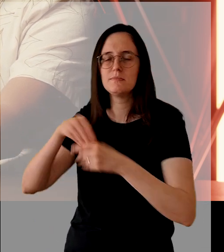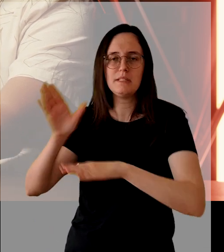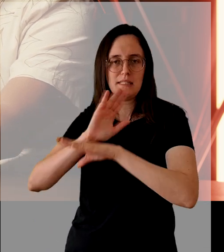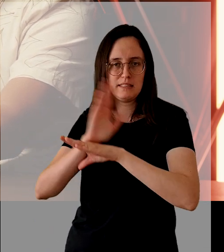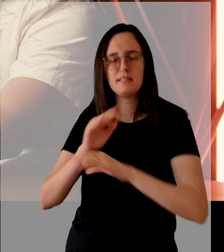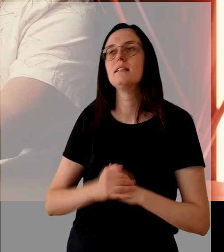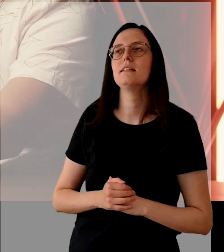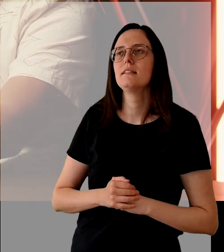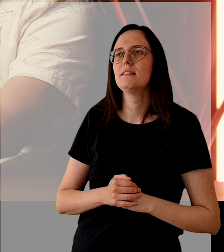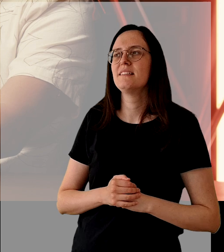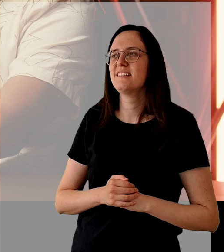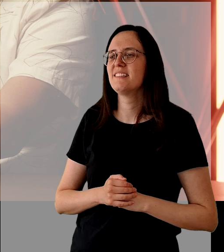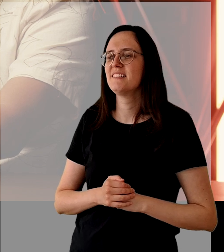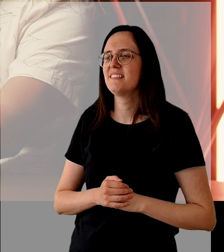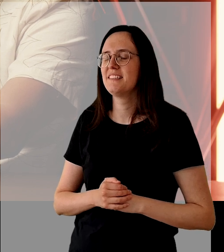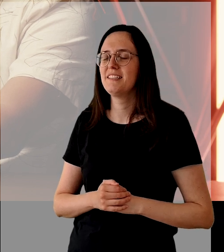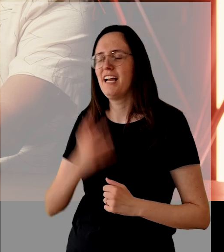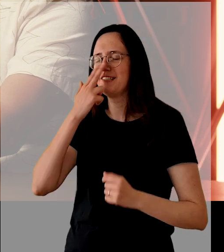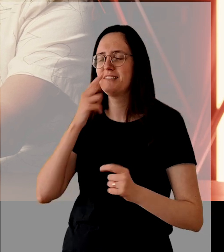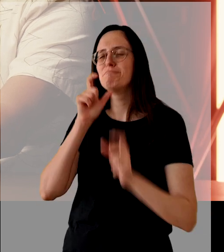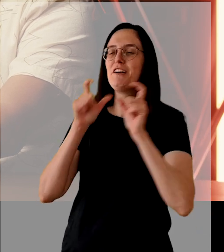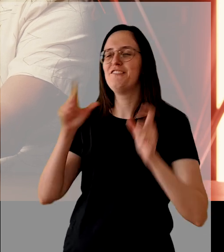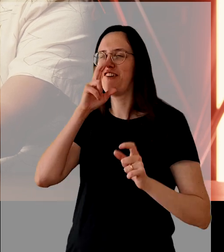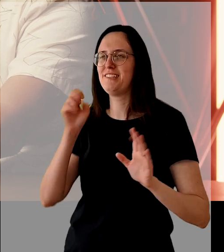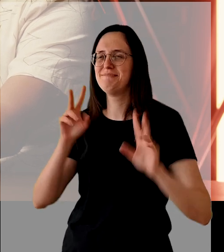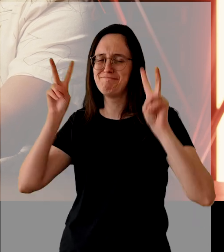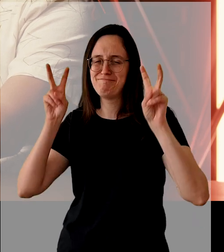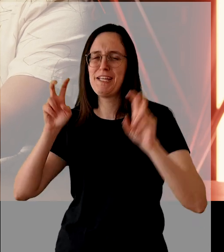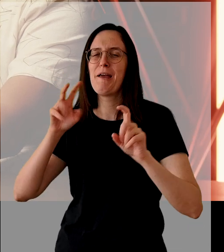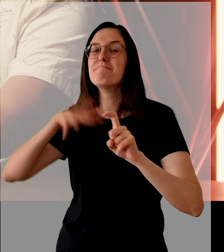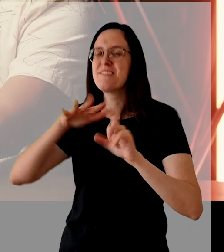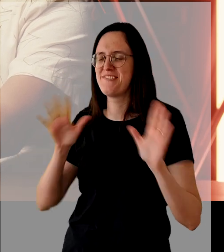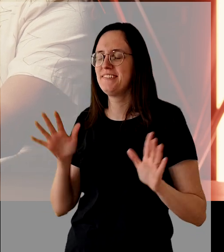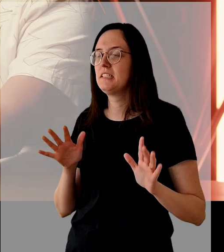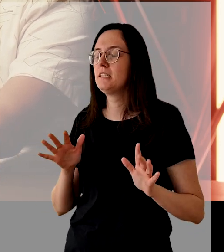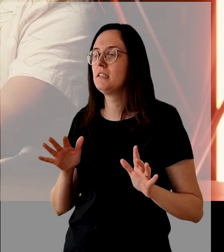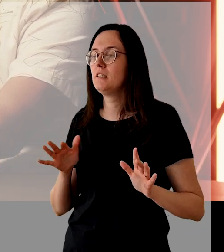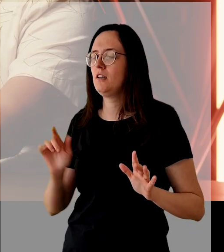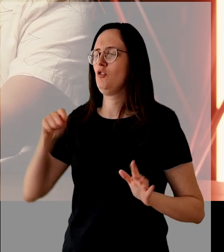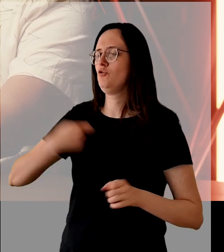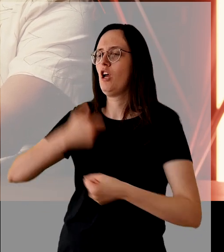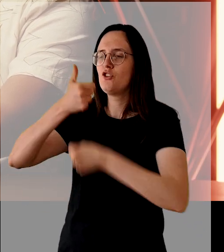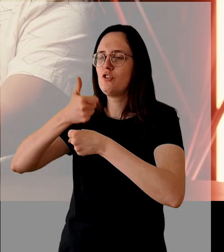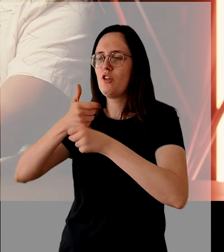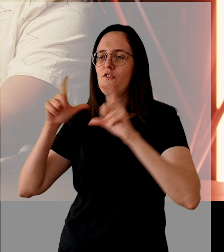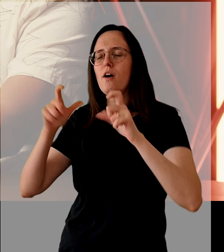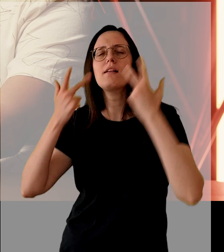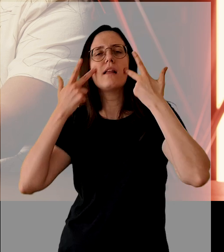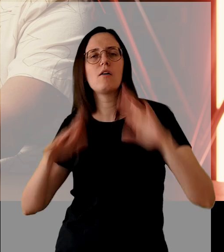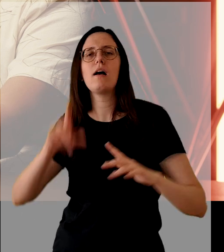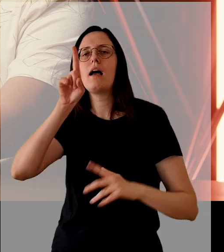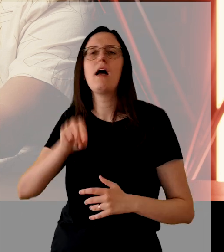cinema, tipo, palavras fortes, um certo mito de que para você ser diretor de fotografia, o